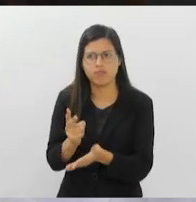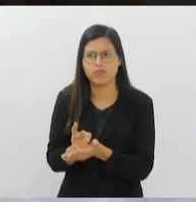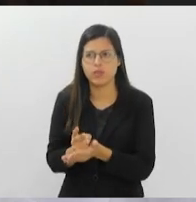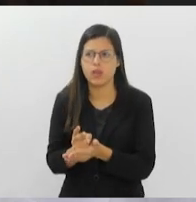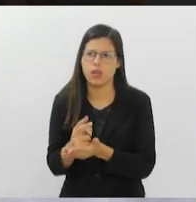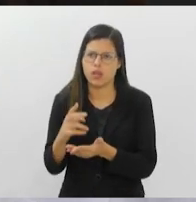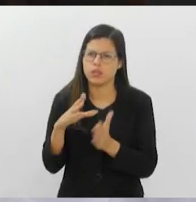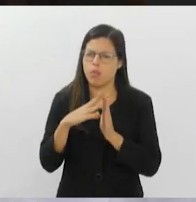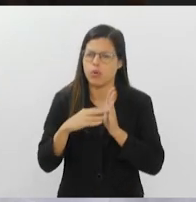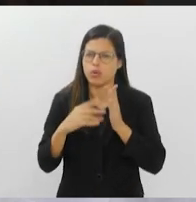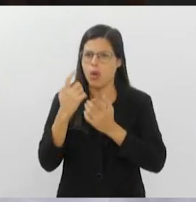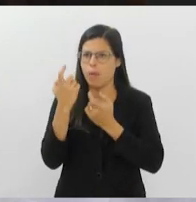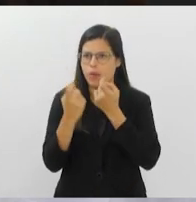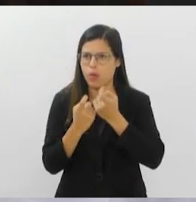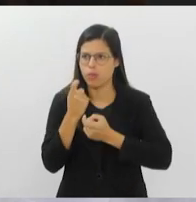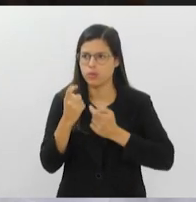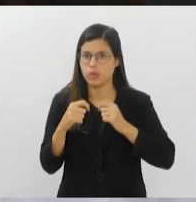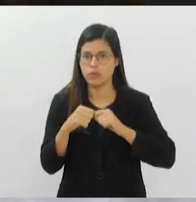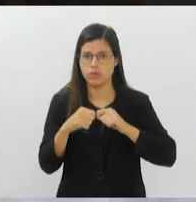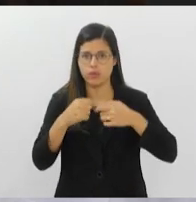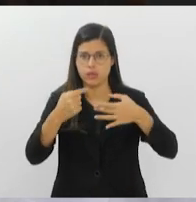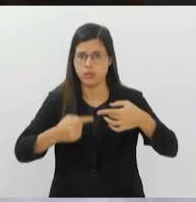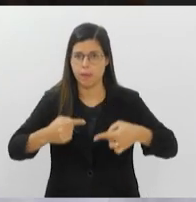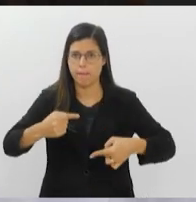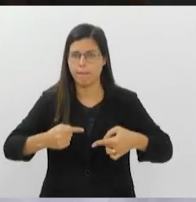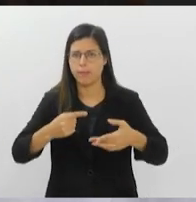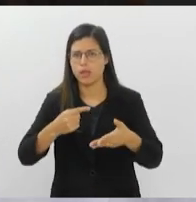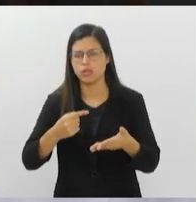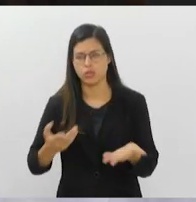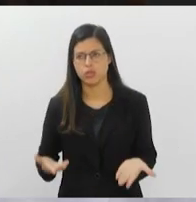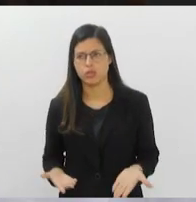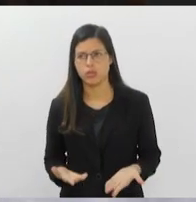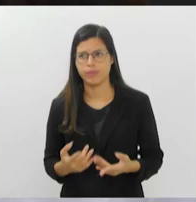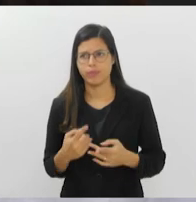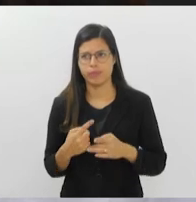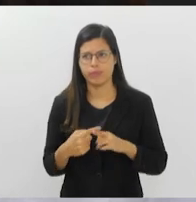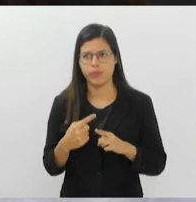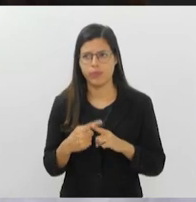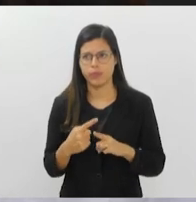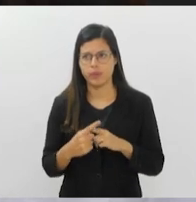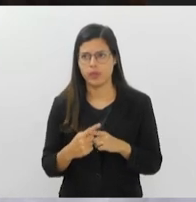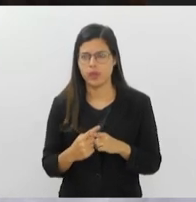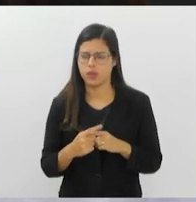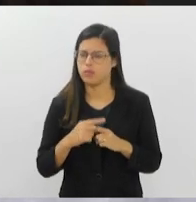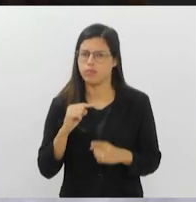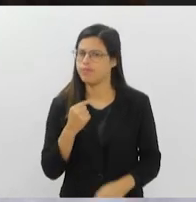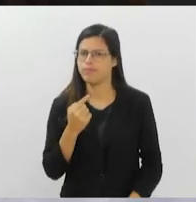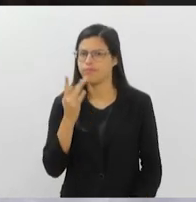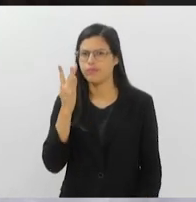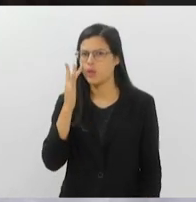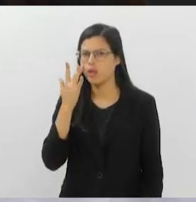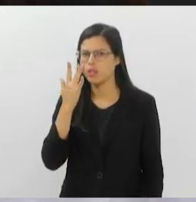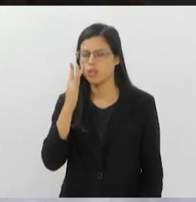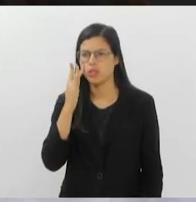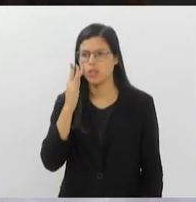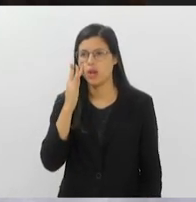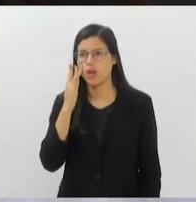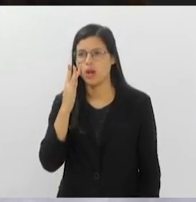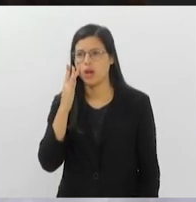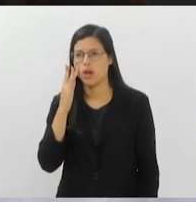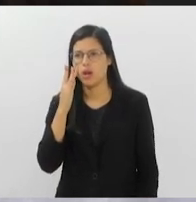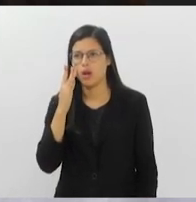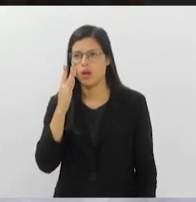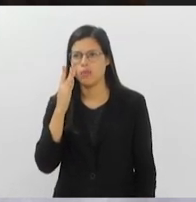gente quis fazer esse debate, quis cobrar, porque a gente não está na linha daqueles que acha que qualquer forma de